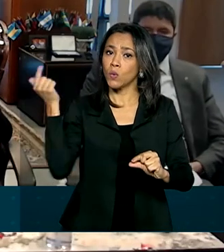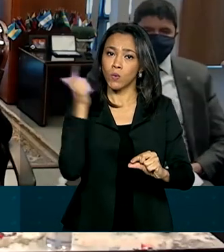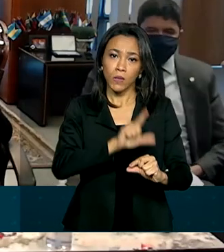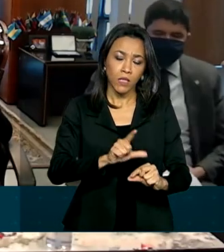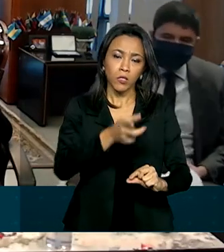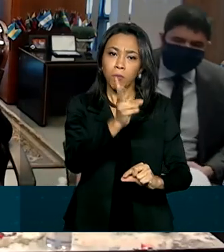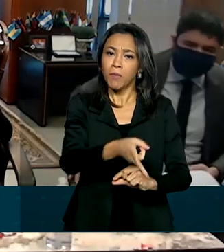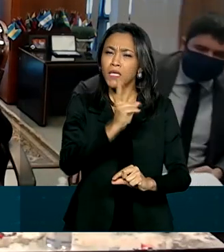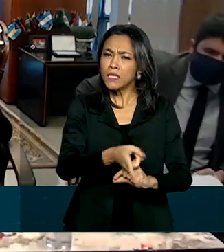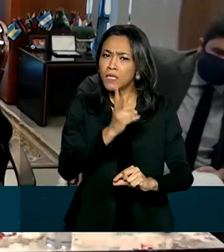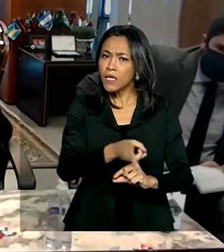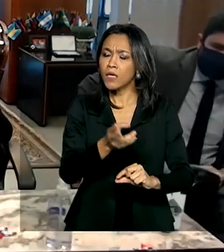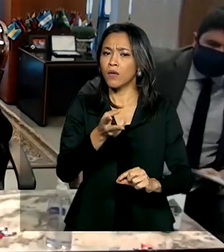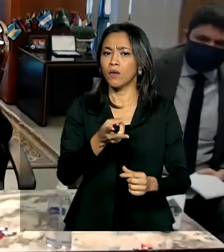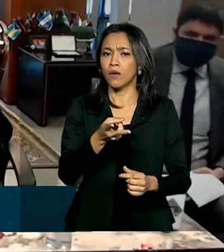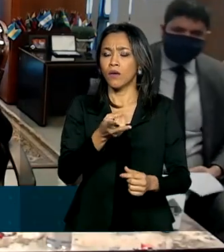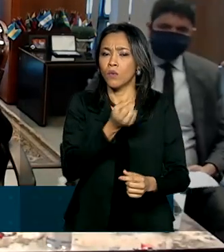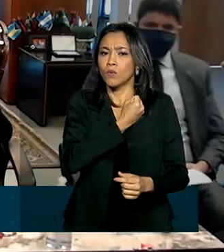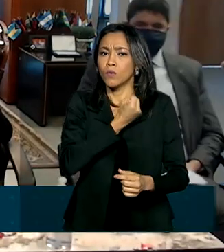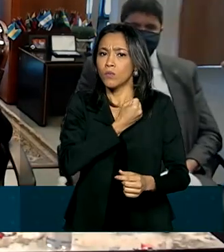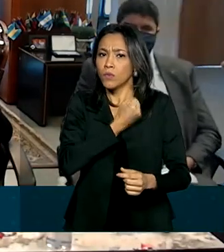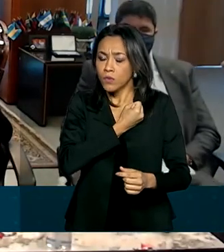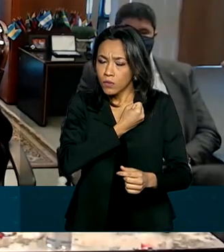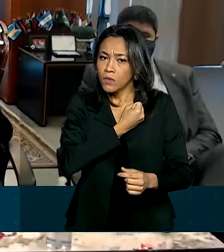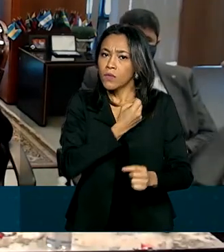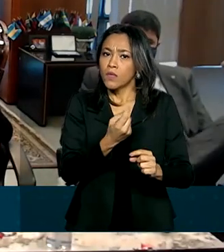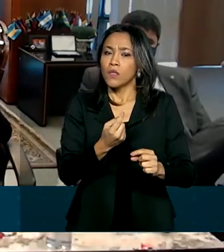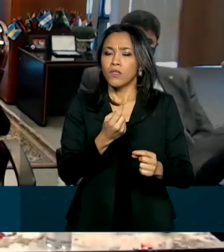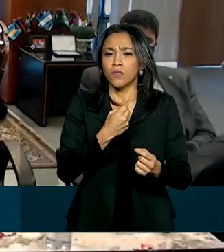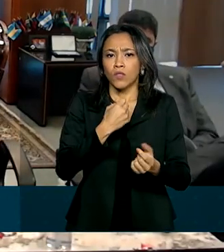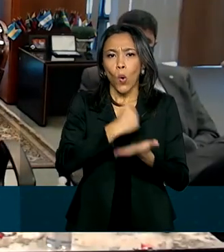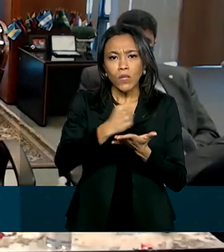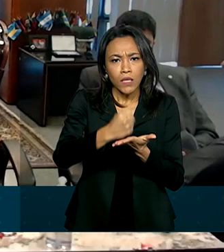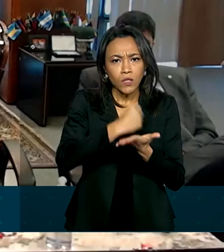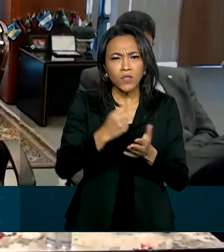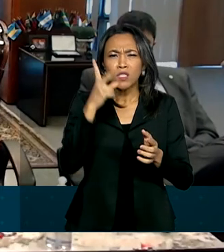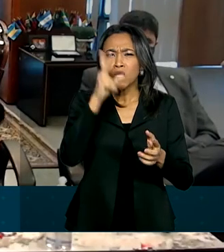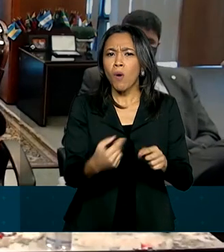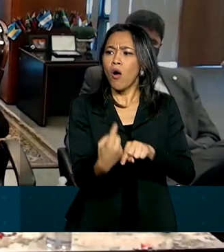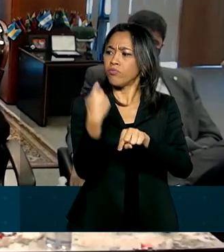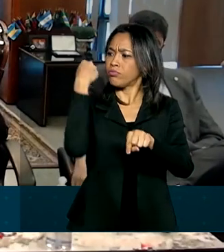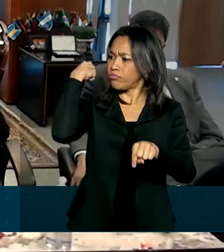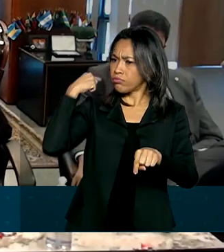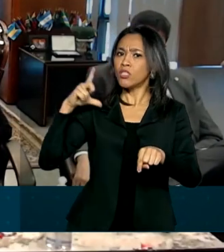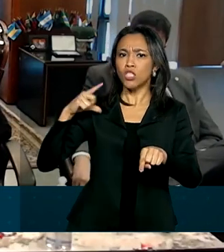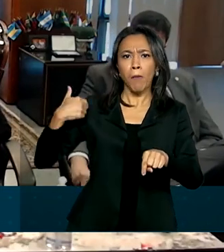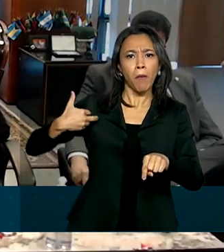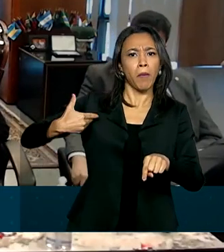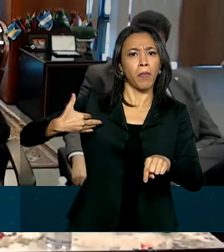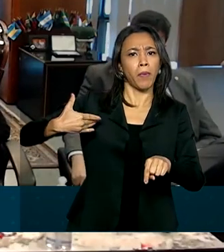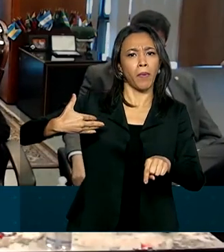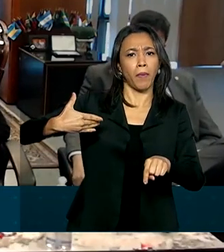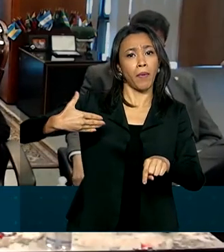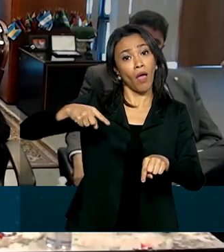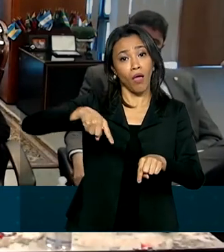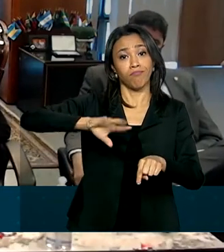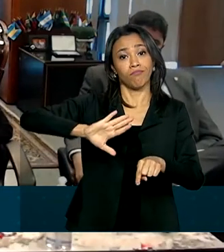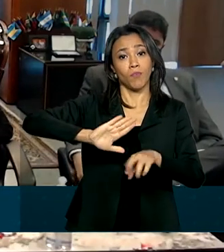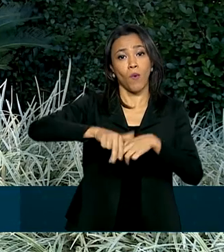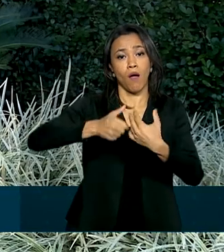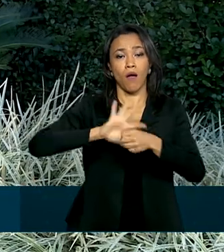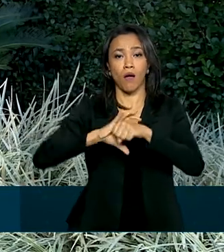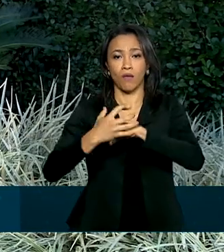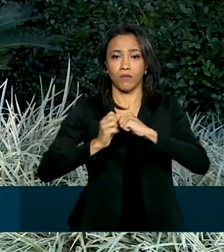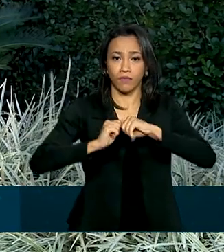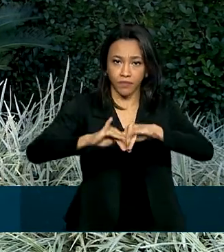o mesmo ritmo de contratações que mantínhamos no passado por um efeito direto da pandemia.